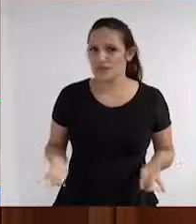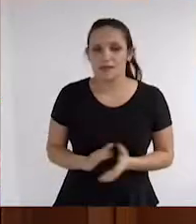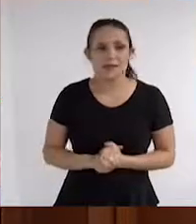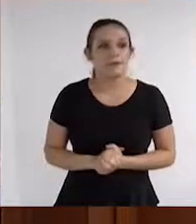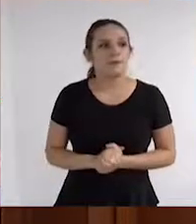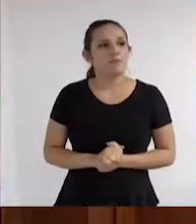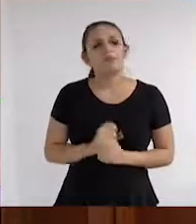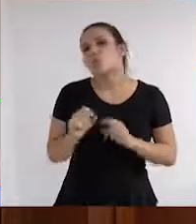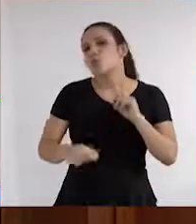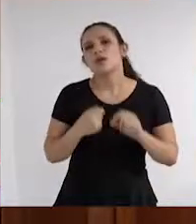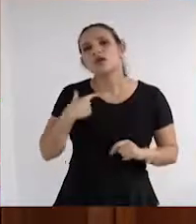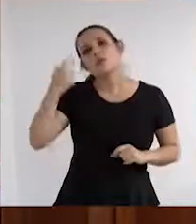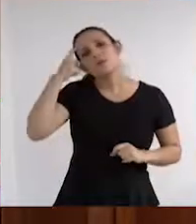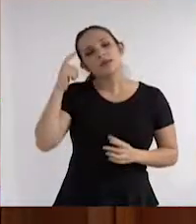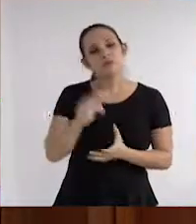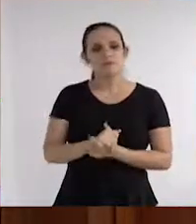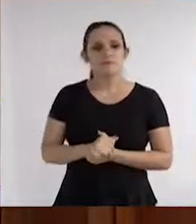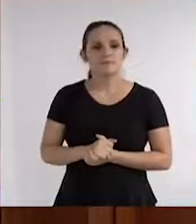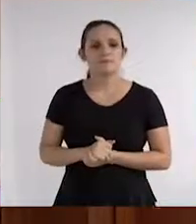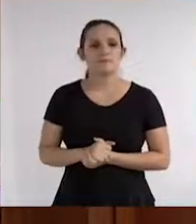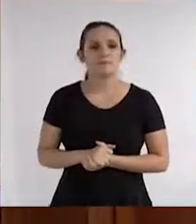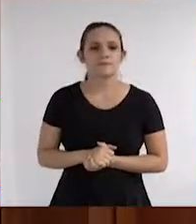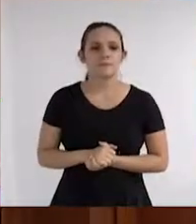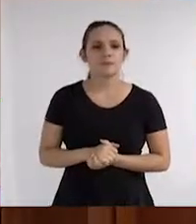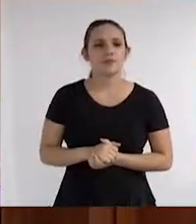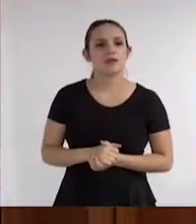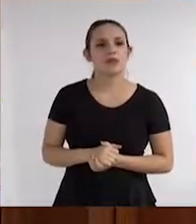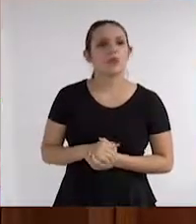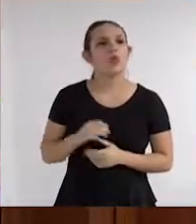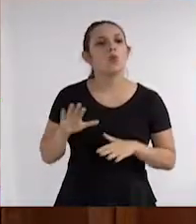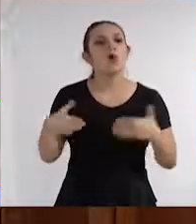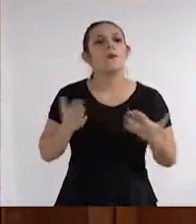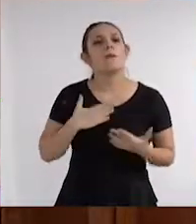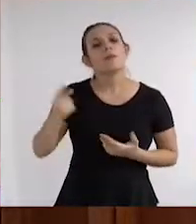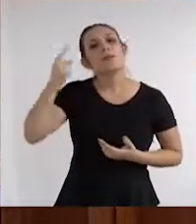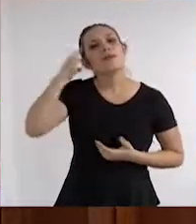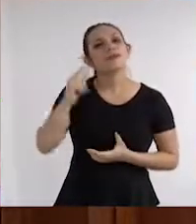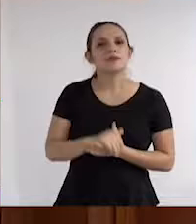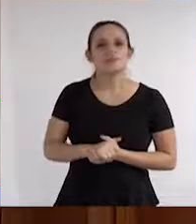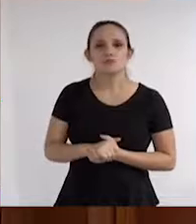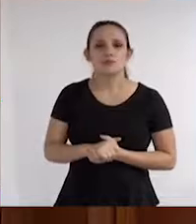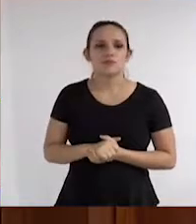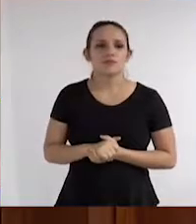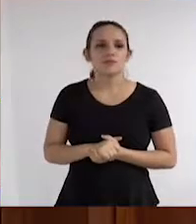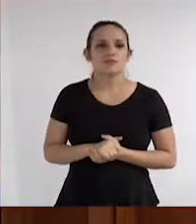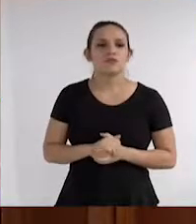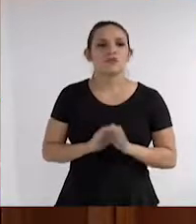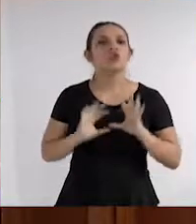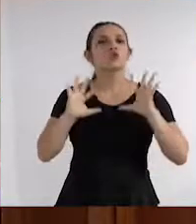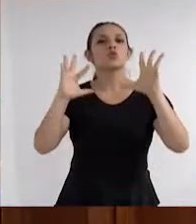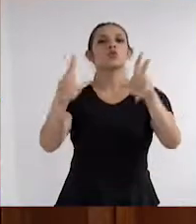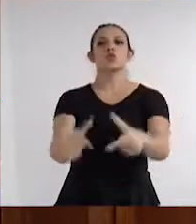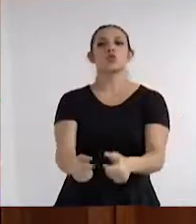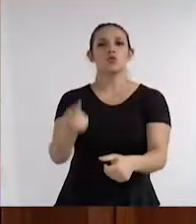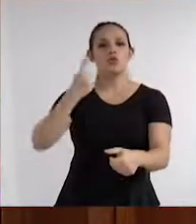Na minha convicção, na minha forma de pensar, deputado Barbosinha, todos nós sabemos